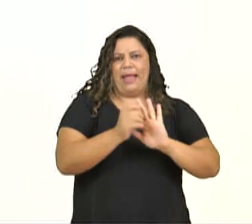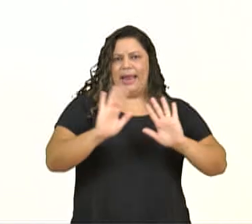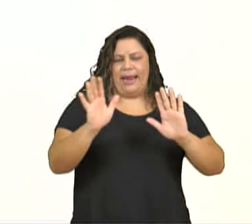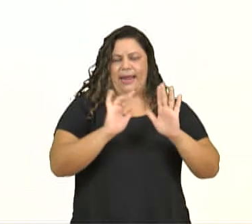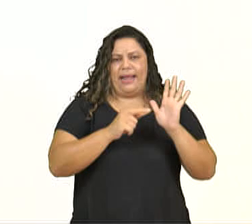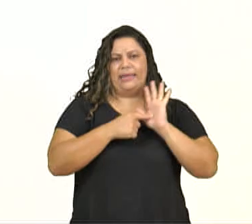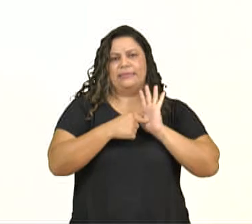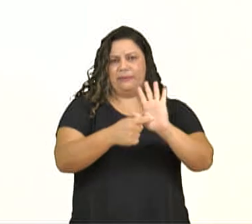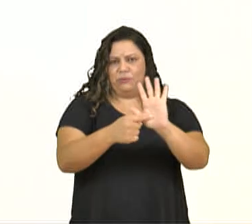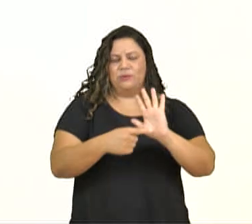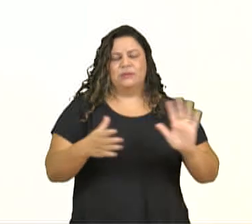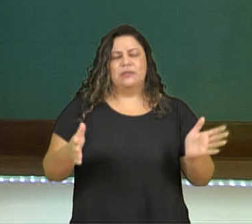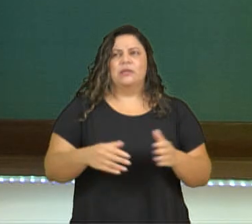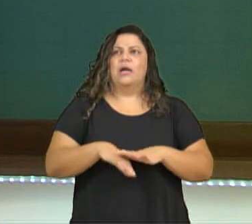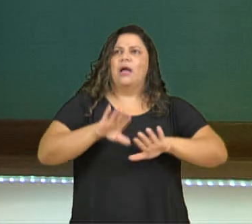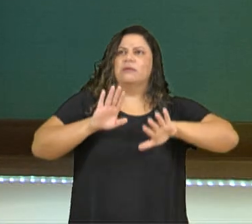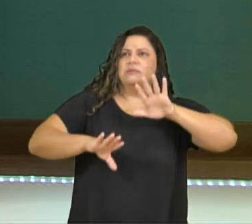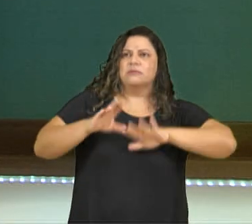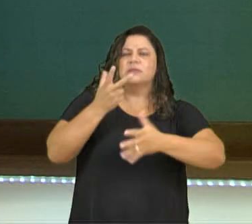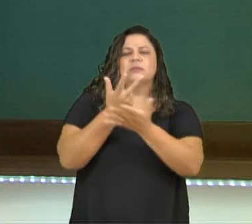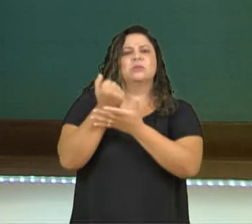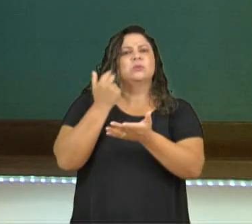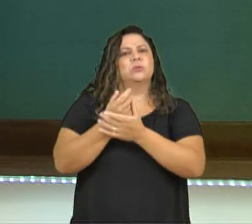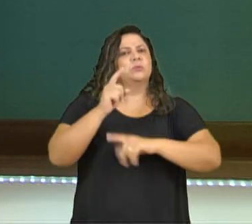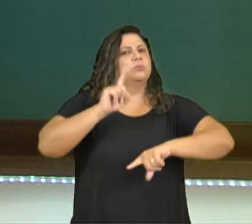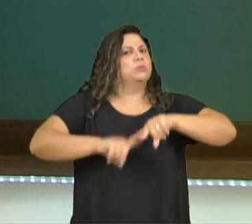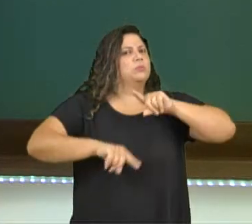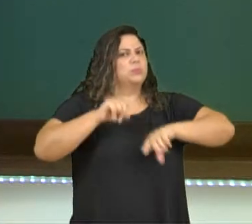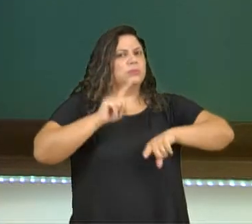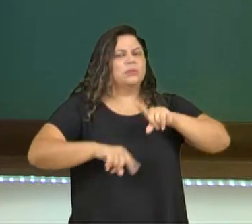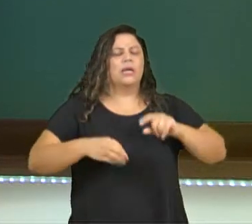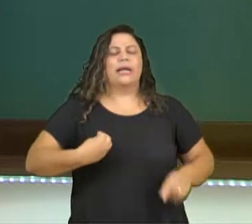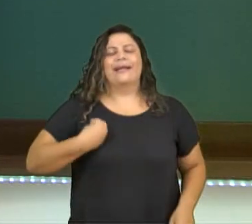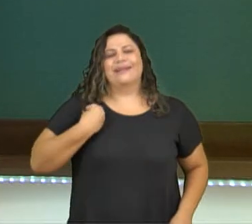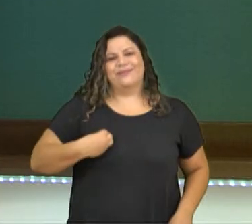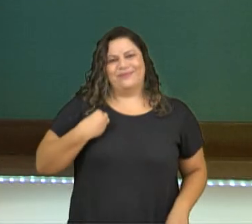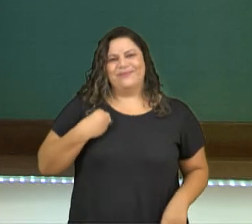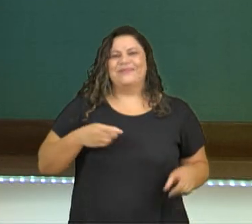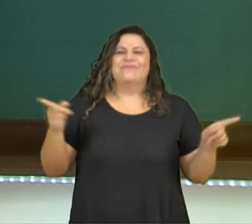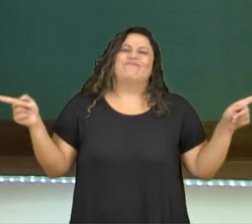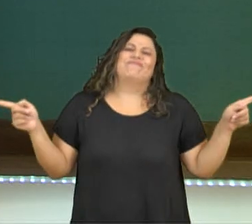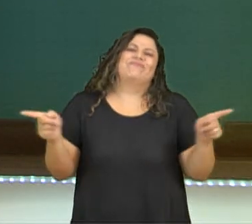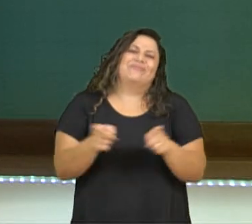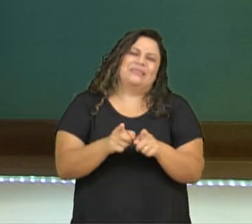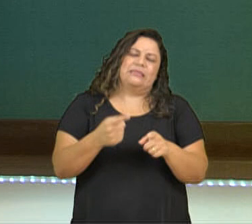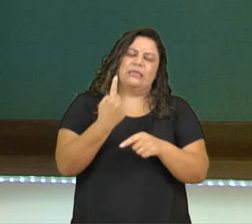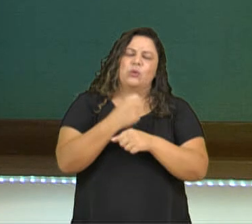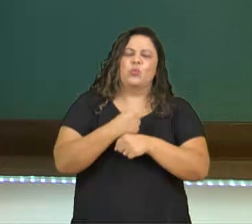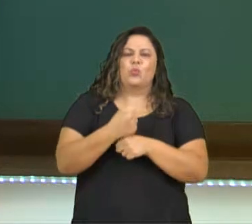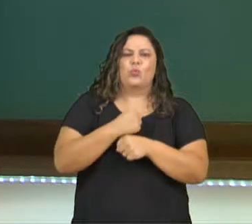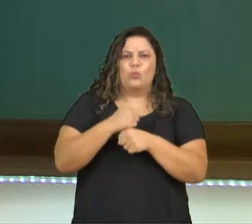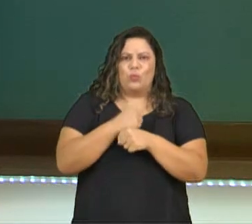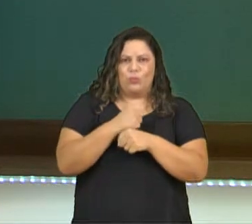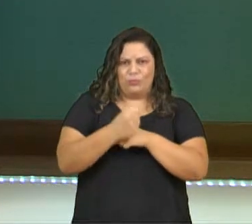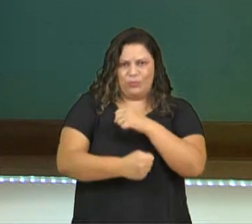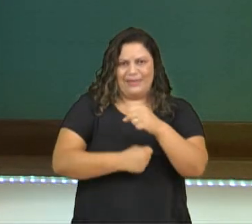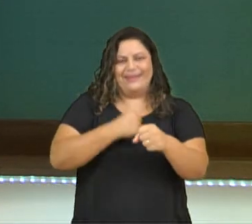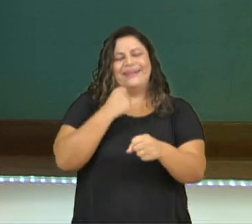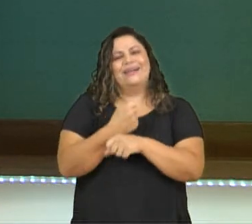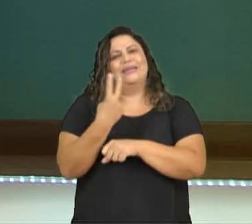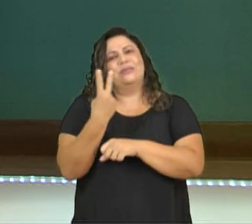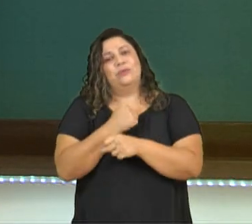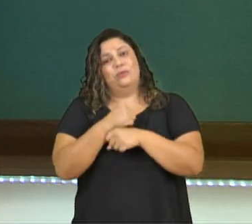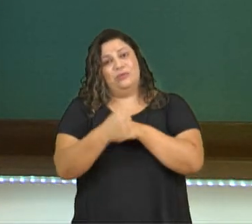vezes compramos determinados produtos e eles têm a sua vida útil bastante curta, 1 ano, 2 anos, e